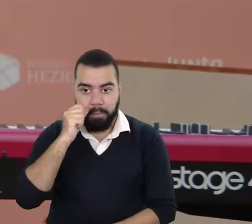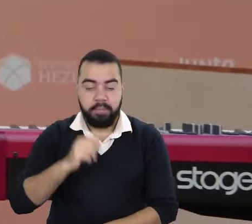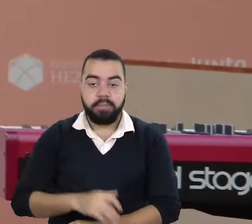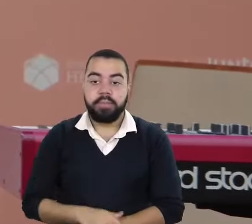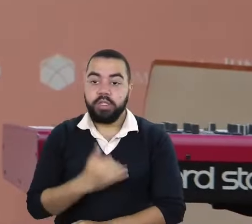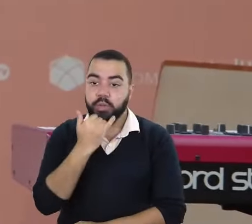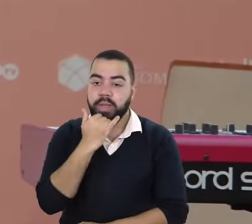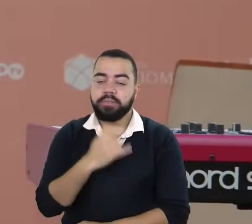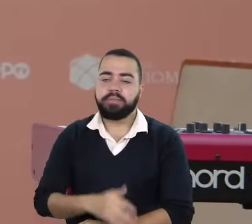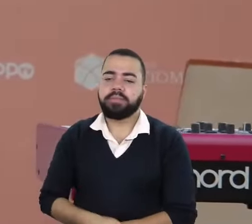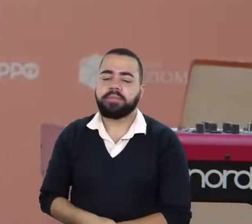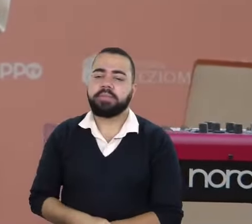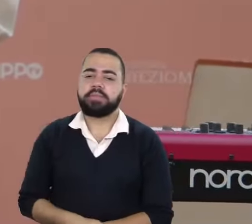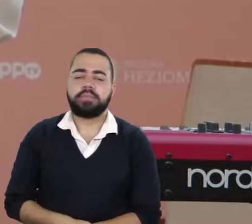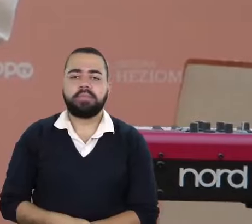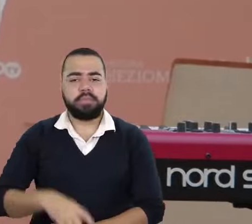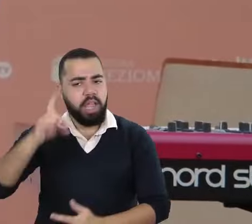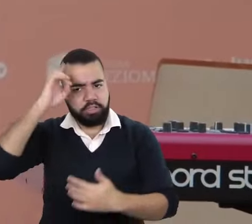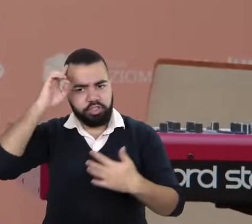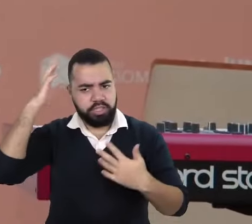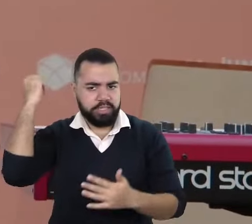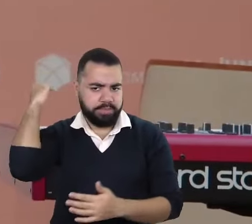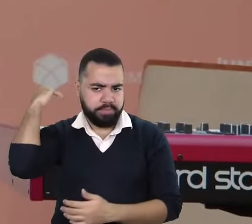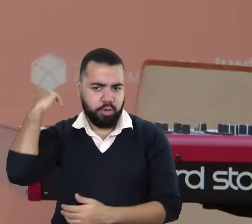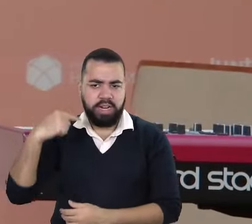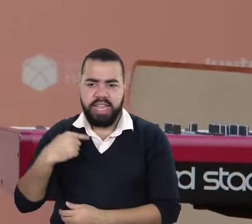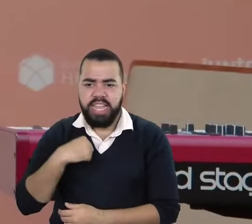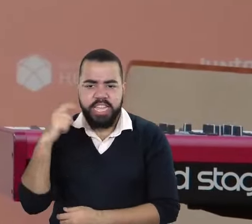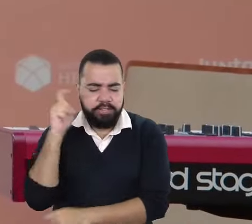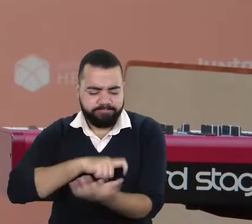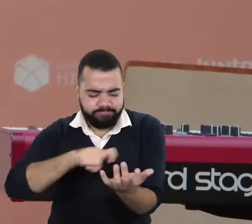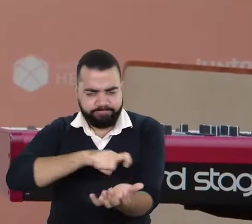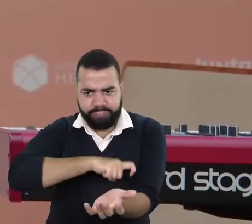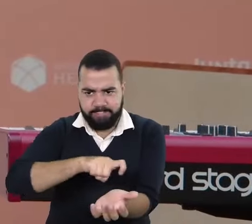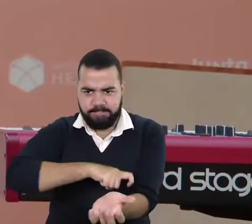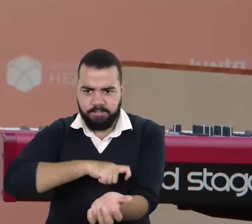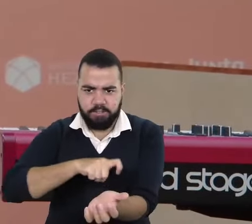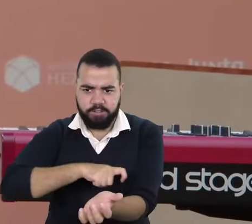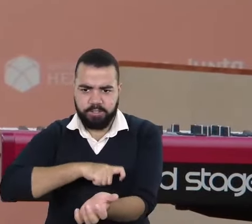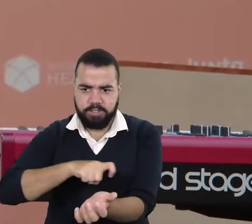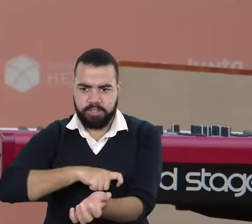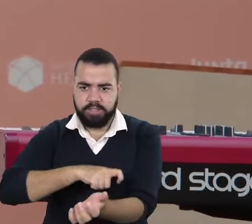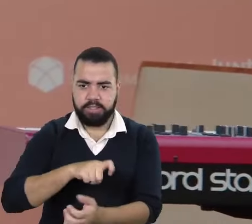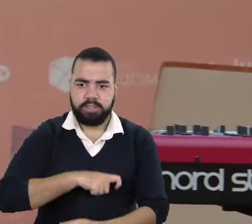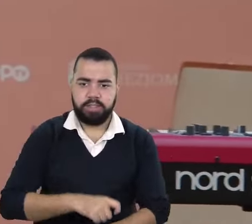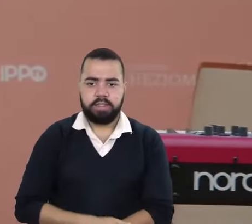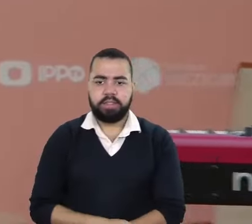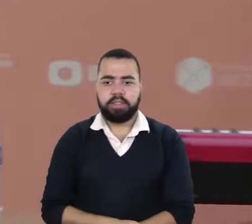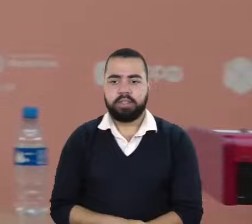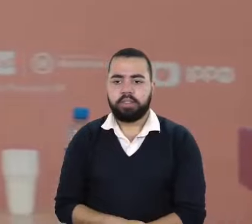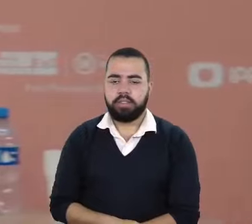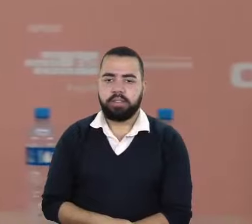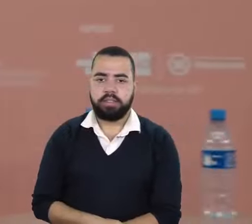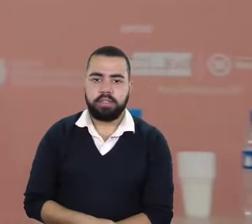no meu limite. Tudo bem, uma pessoa neurotípica chega no limite dela, é uma coisa. Uma